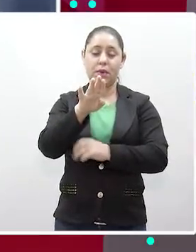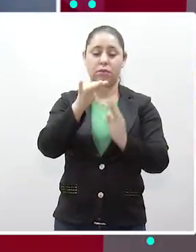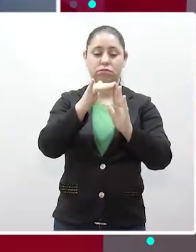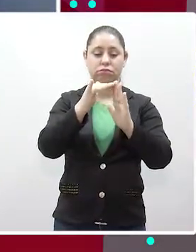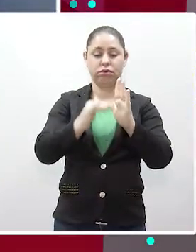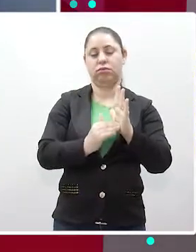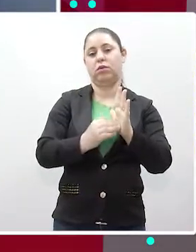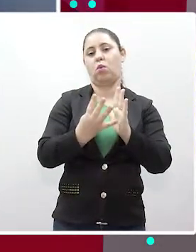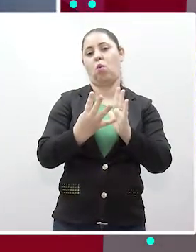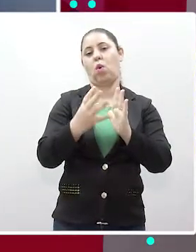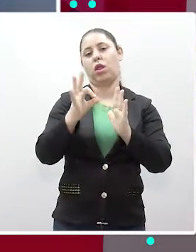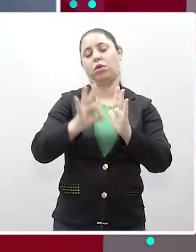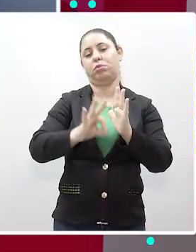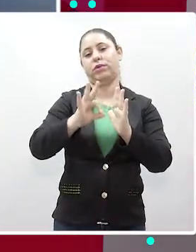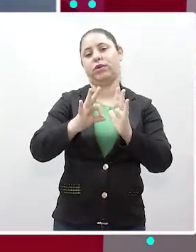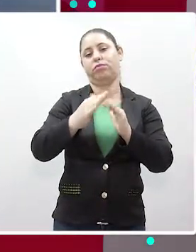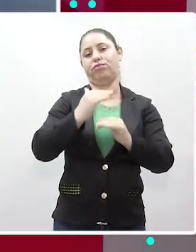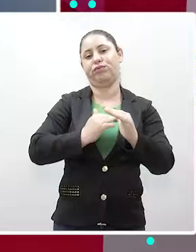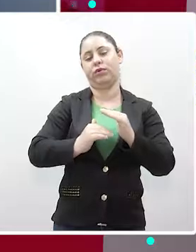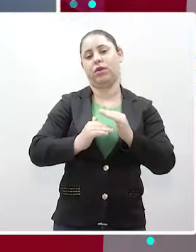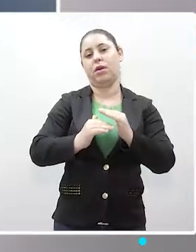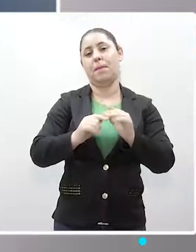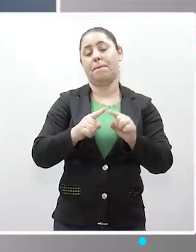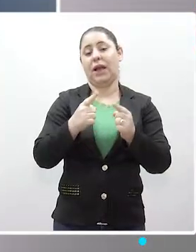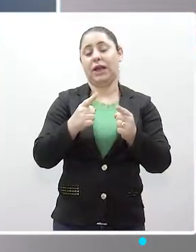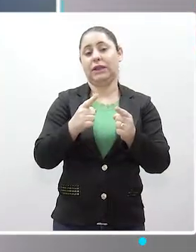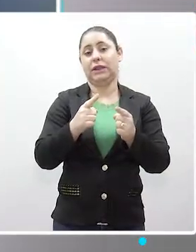foi um recuo bem menor